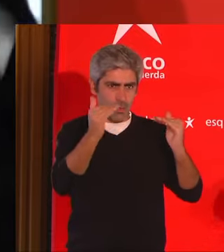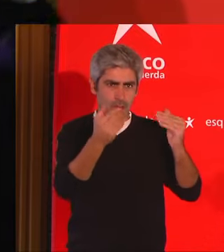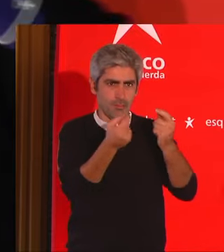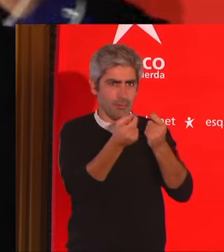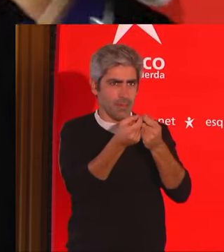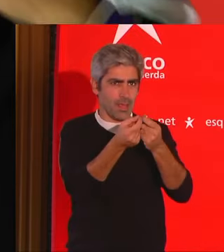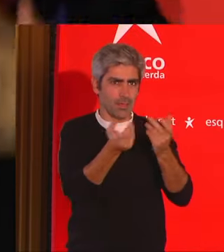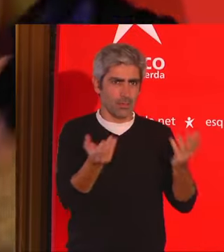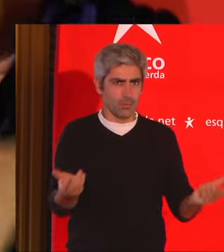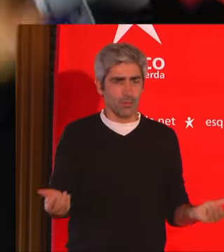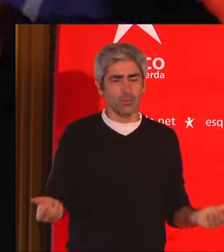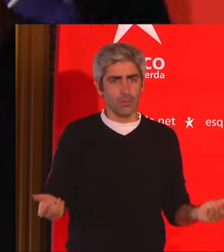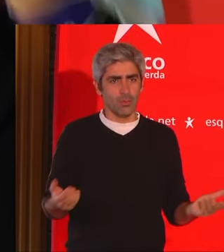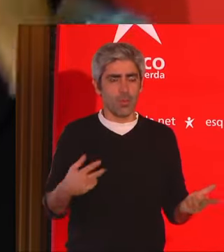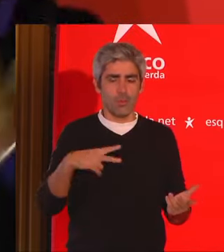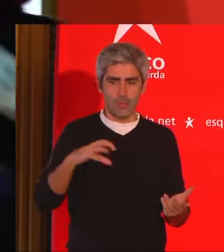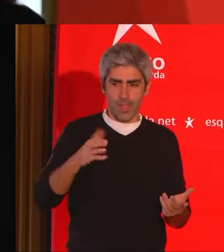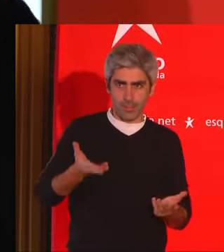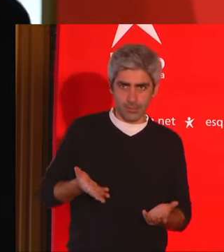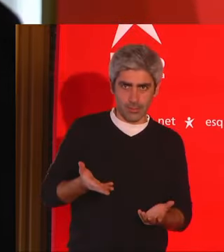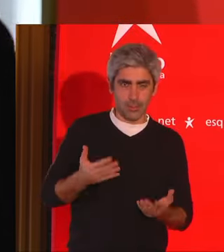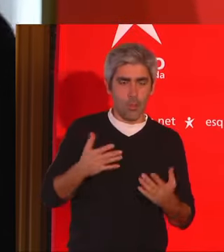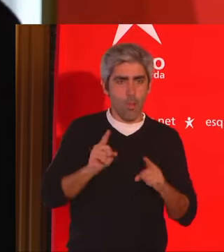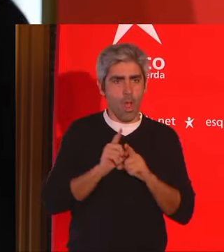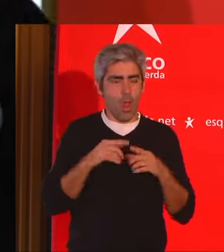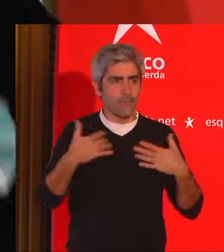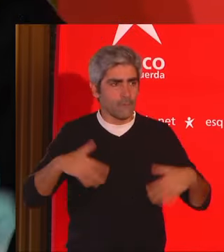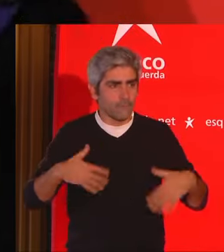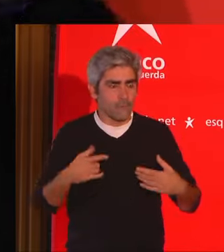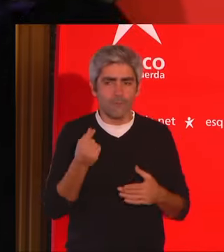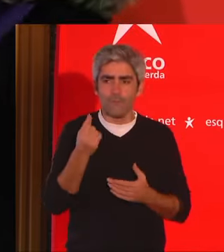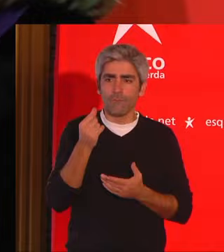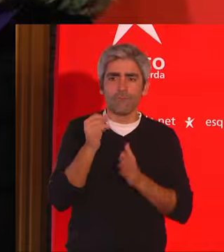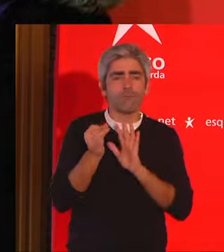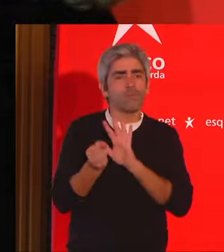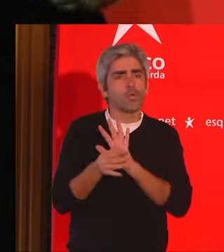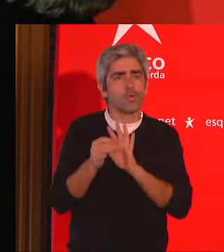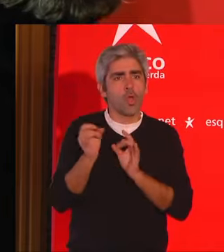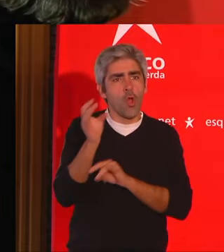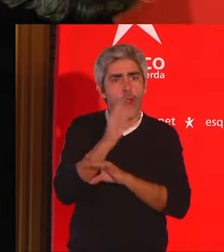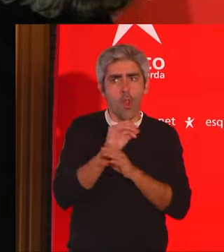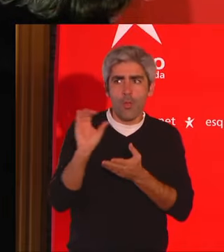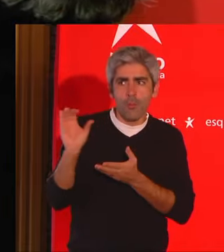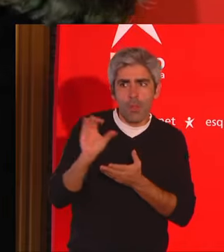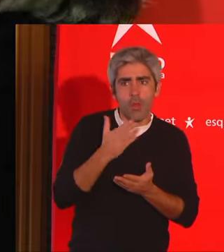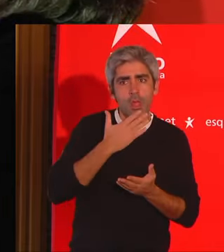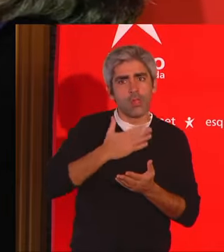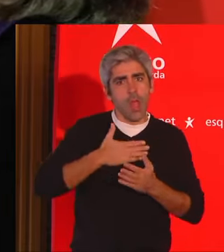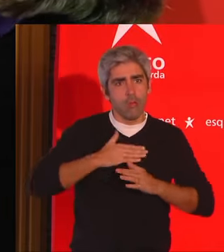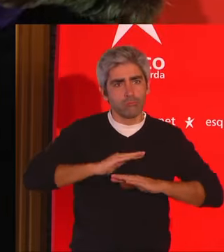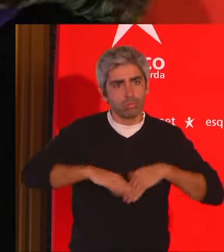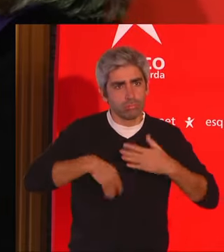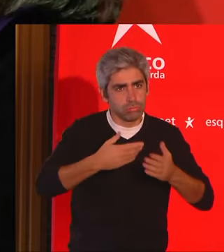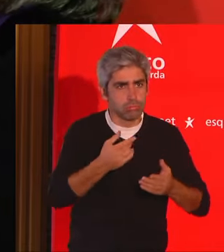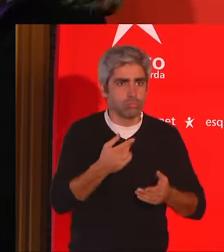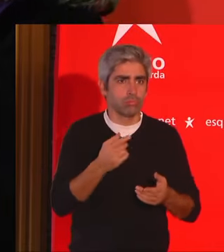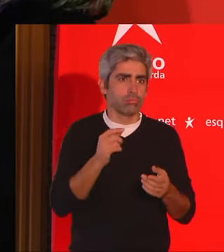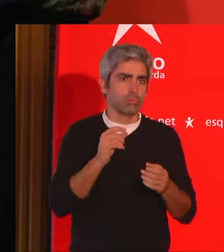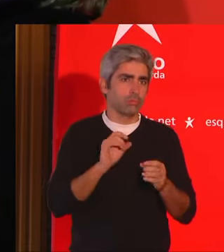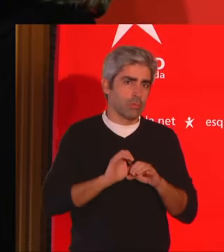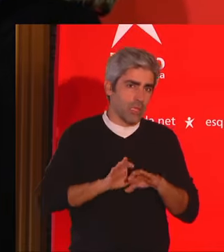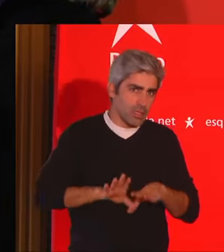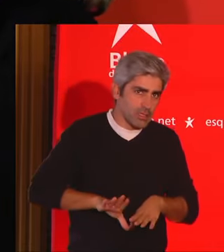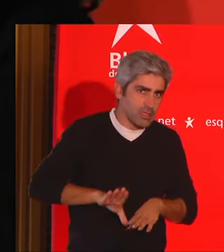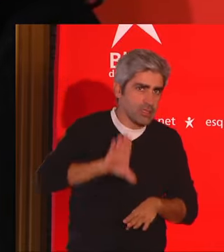o país que está aqui desesperado pelos fundos europeus, que é o que vai fazer alavancar, lançar o nosso